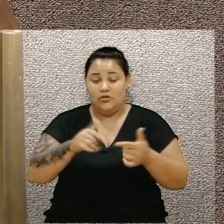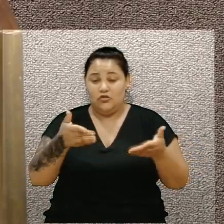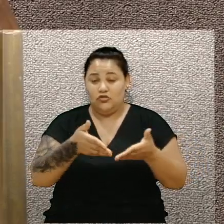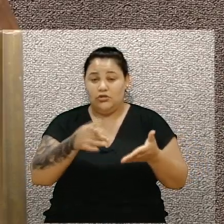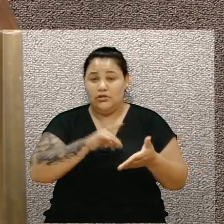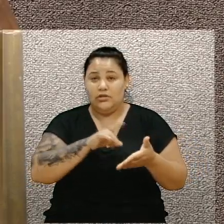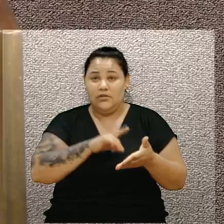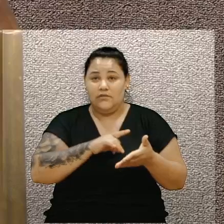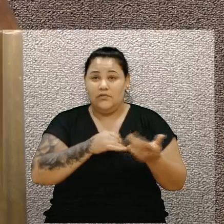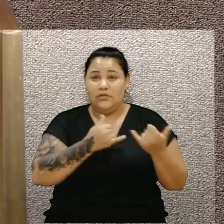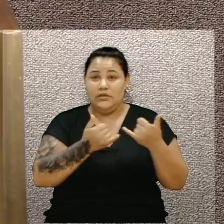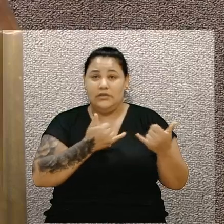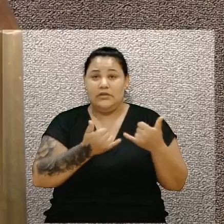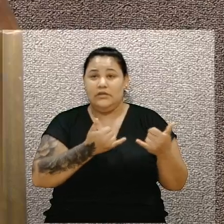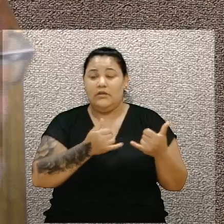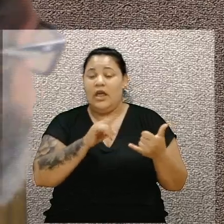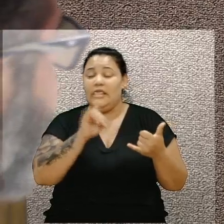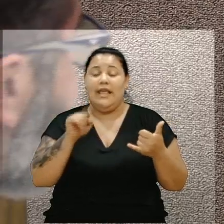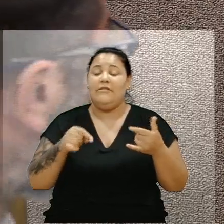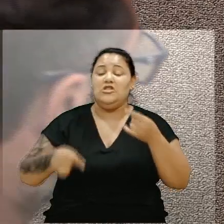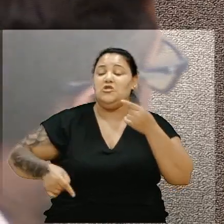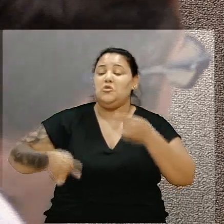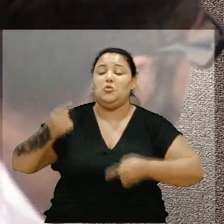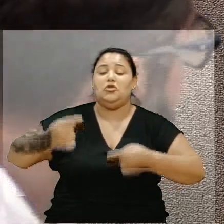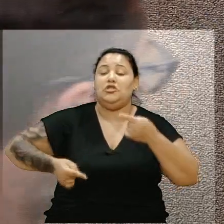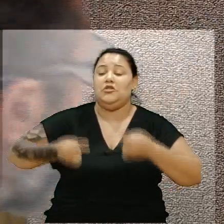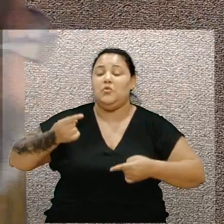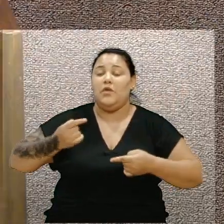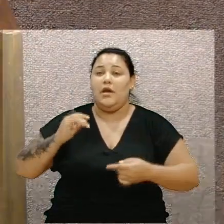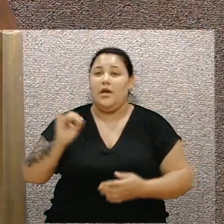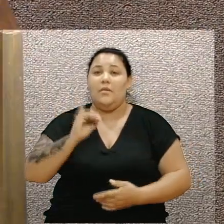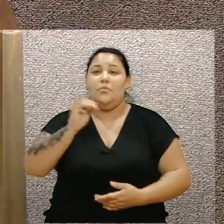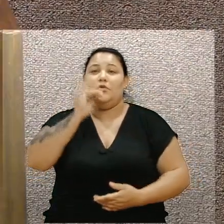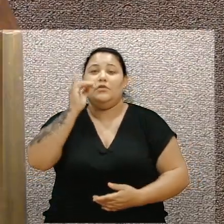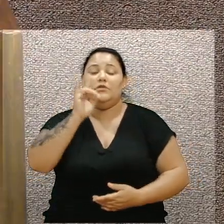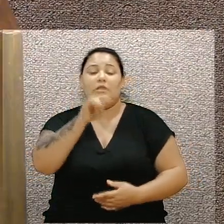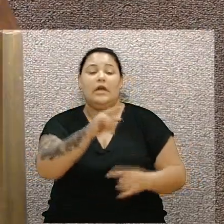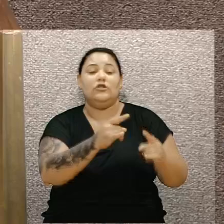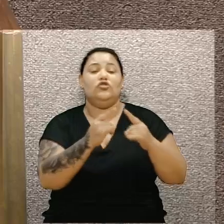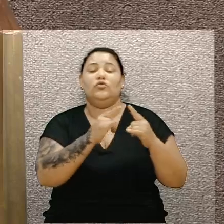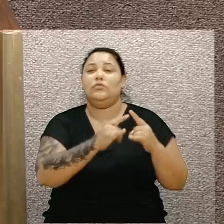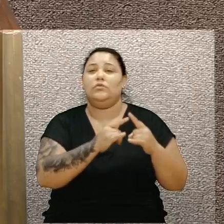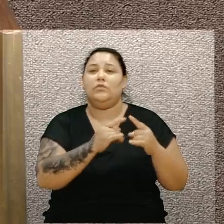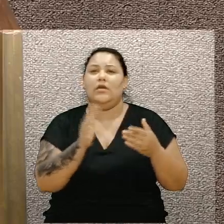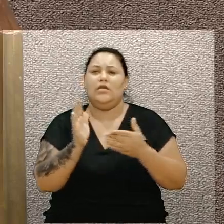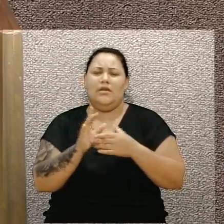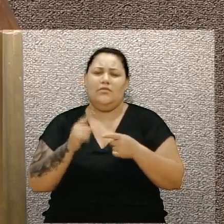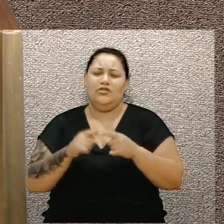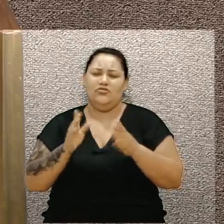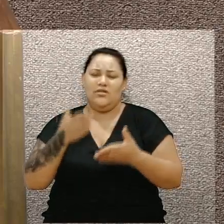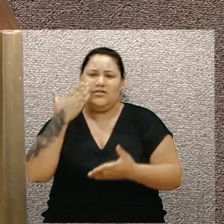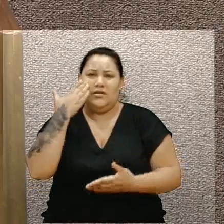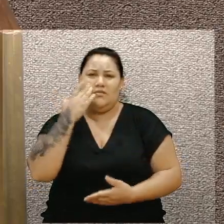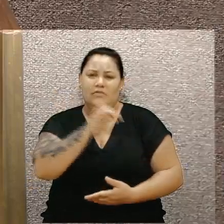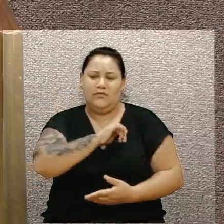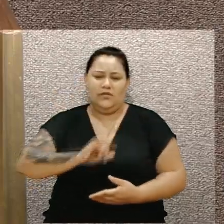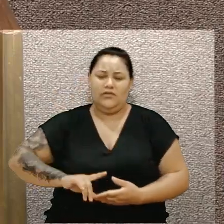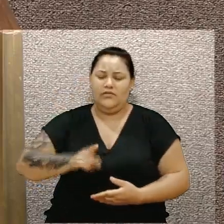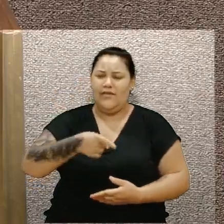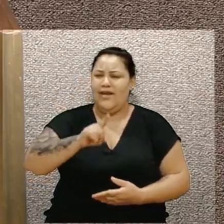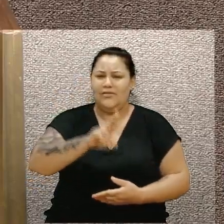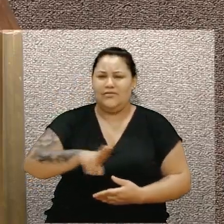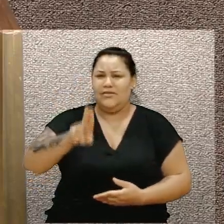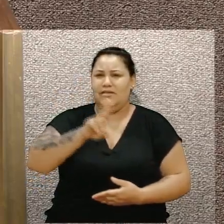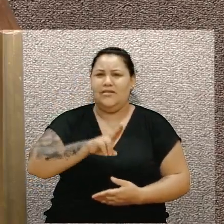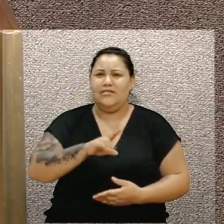Quindim, que não se estava debatendo aqui a importância daquele instituto. Até porque já está definido pelo governo, será utilizado ali, e já